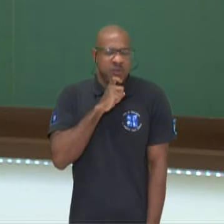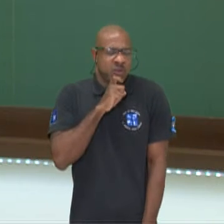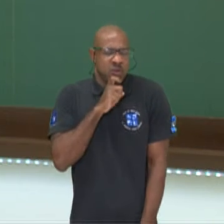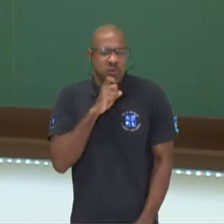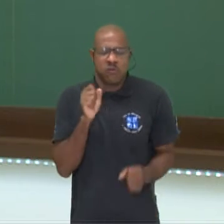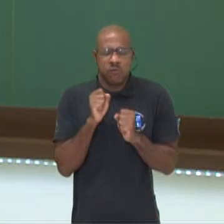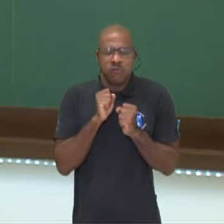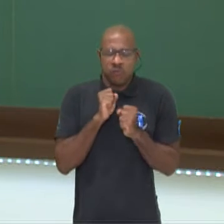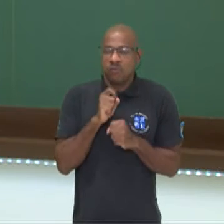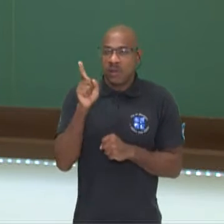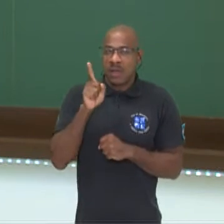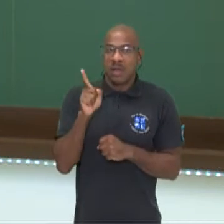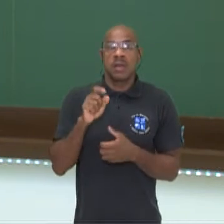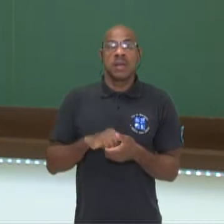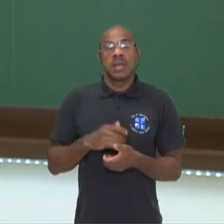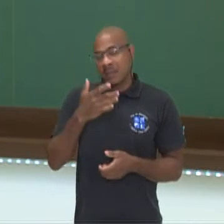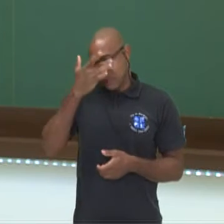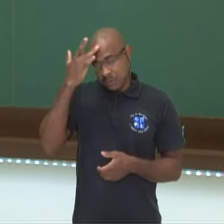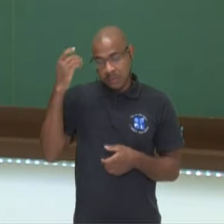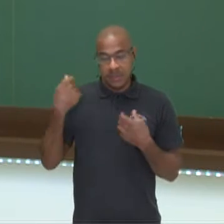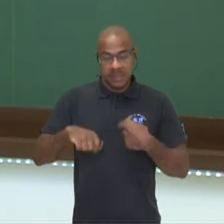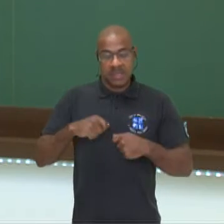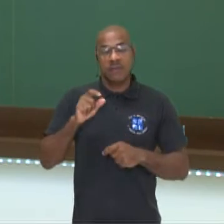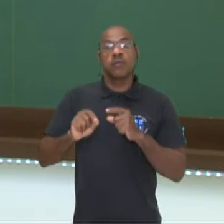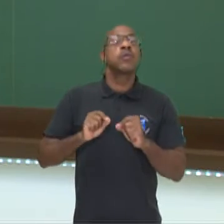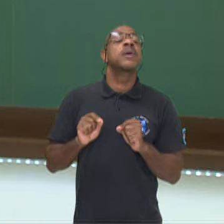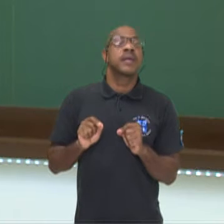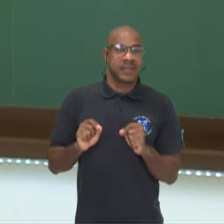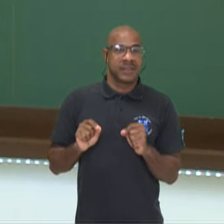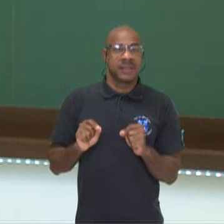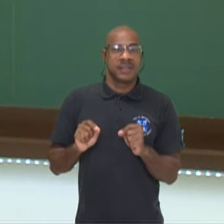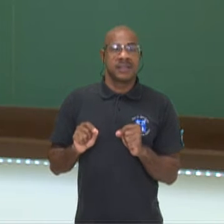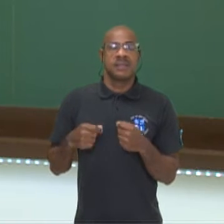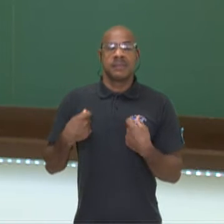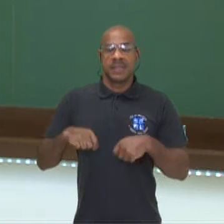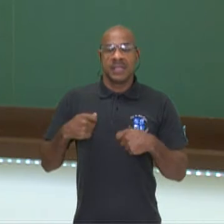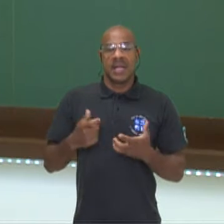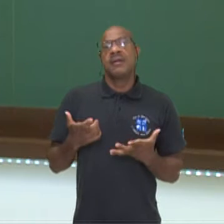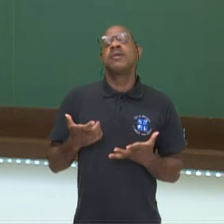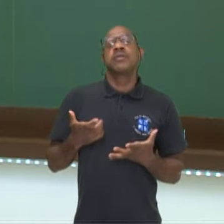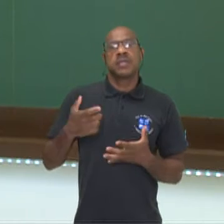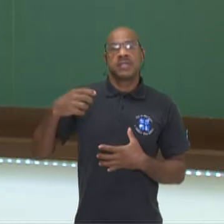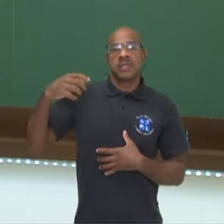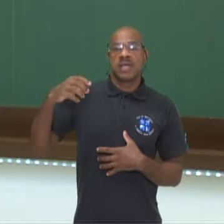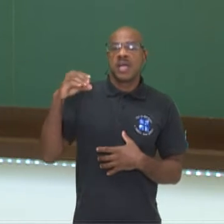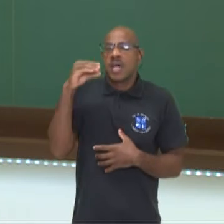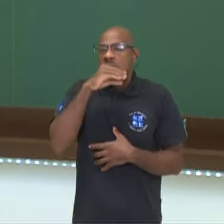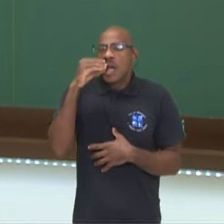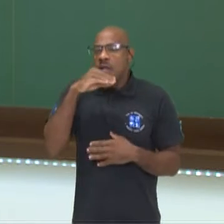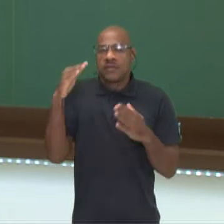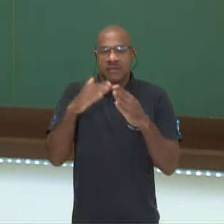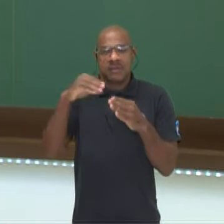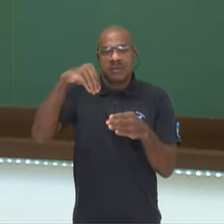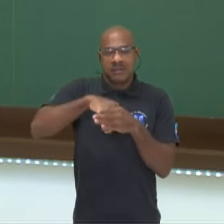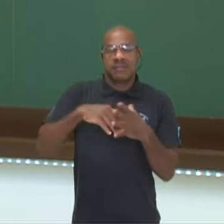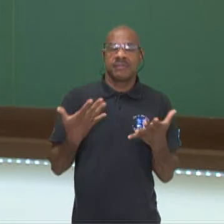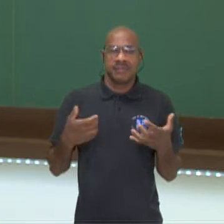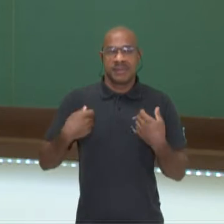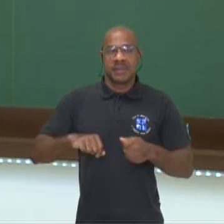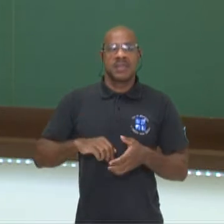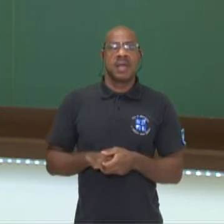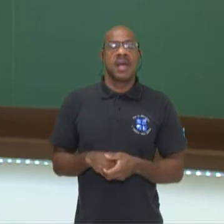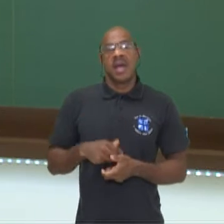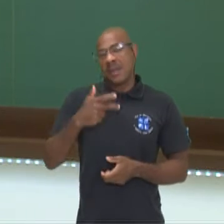grande, então as pessoas precisavam de calefação, né, precisavam de aquecimento interno. Aí